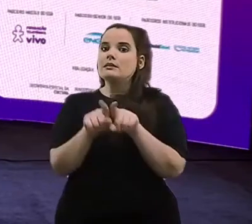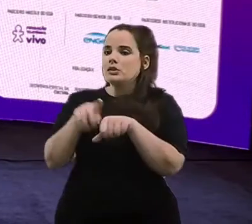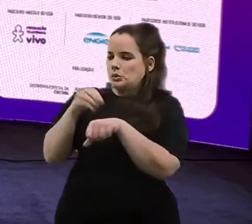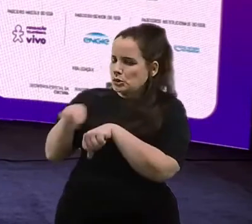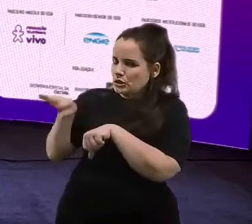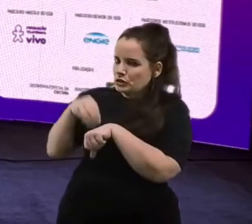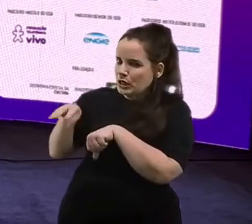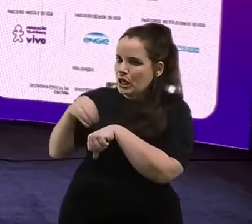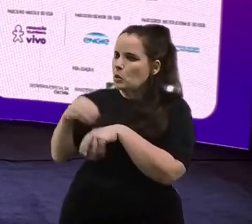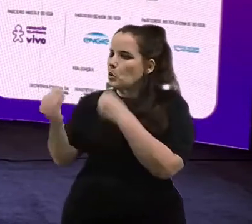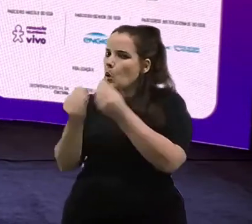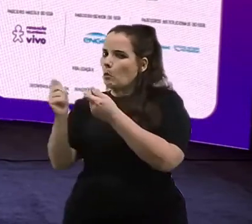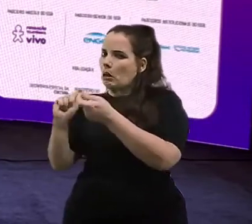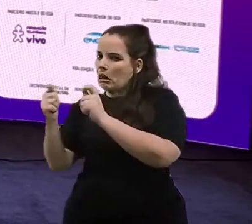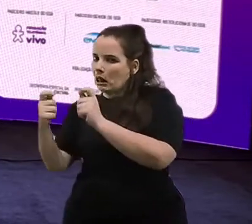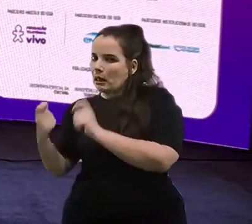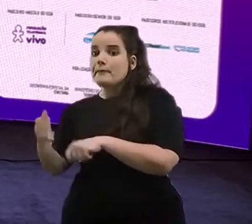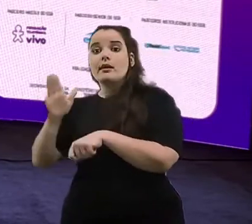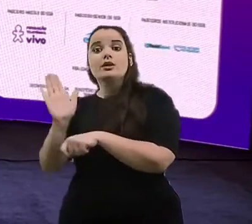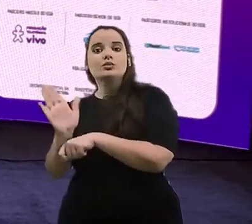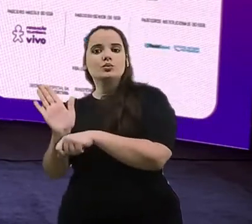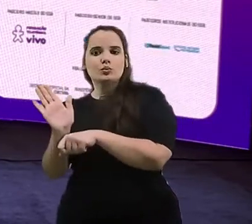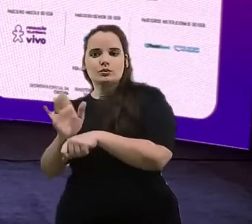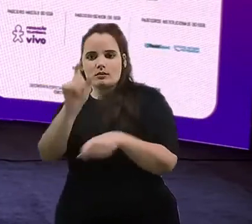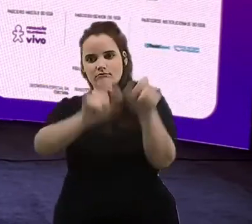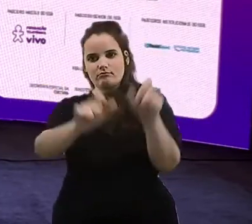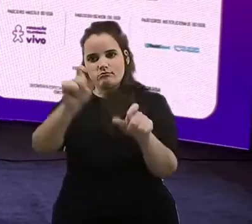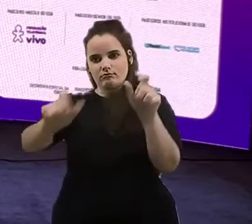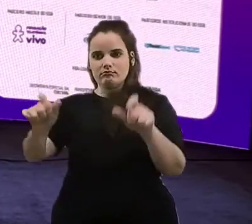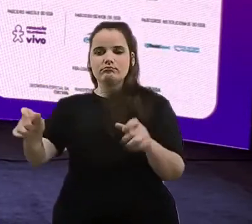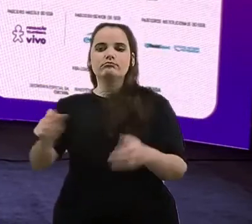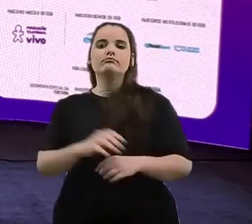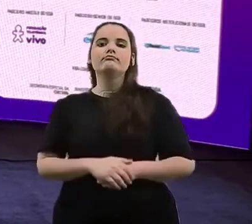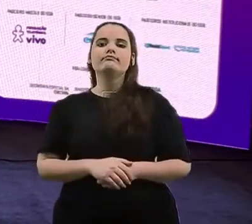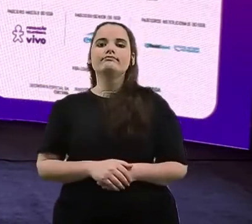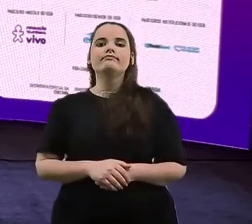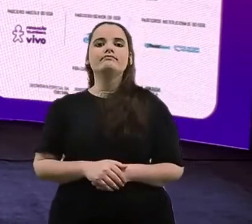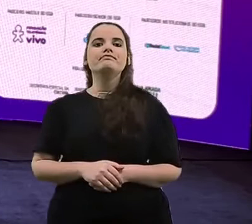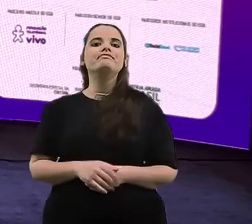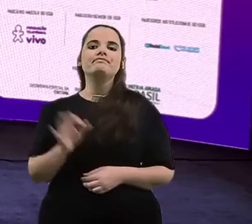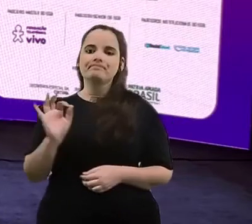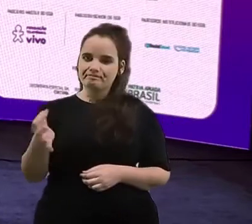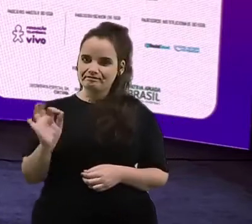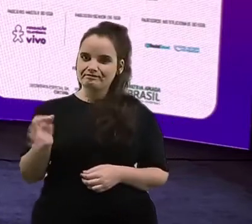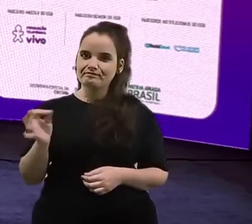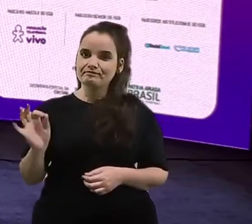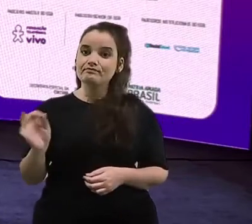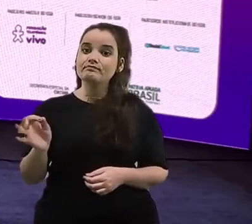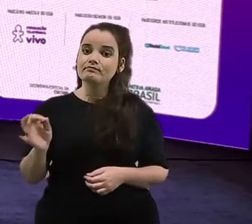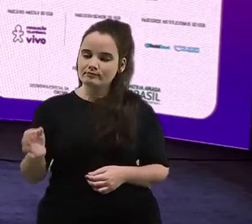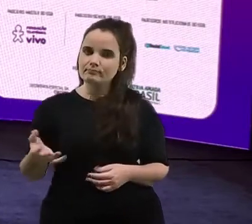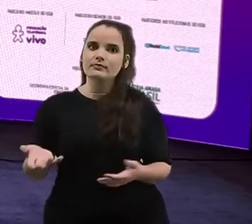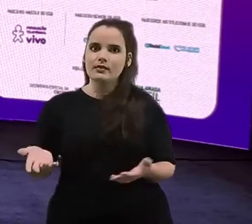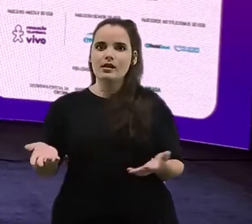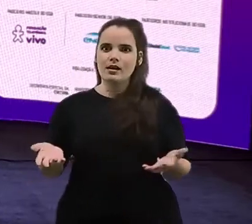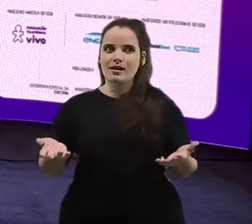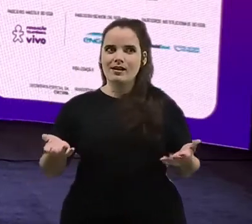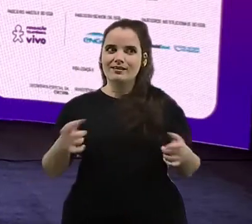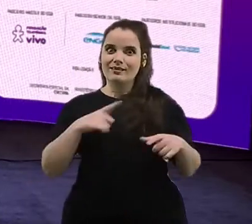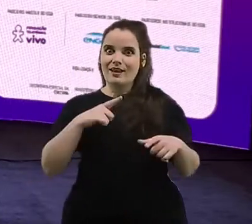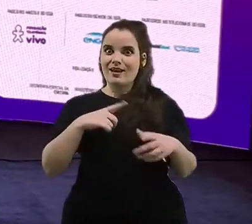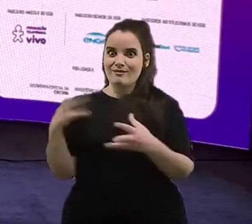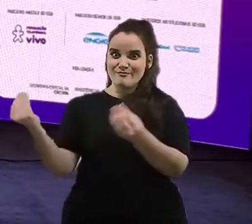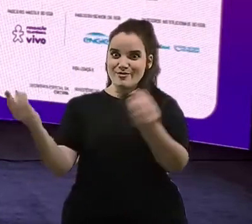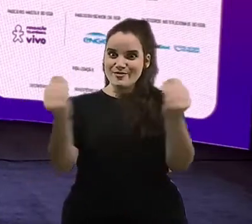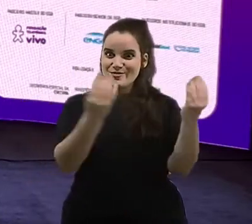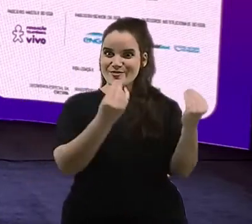seus pacientes. Como a gente está falando com um público, né, amplo e que nem todo mundo